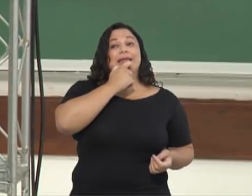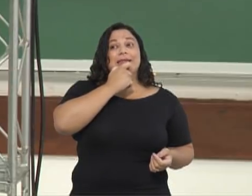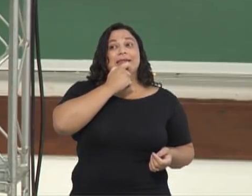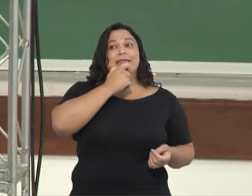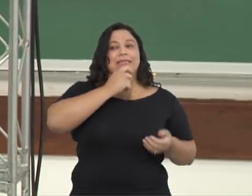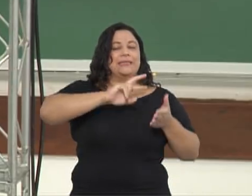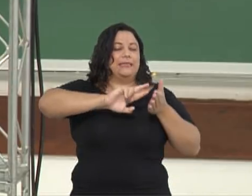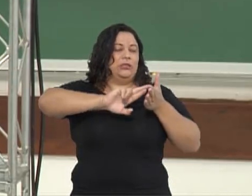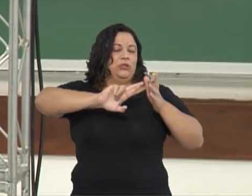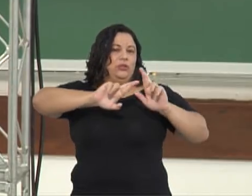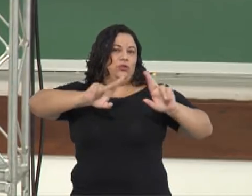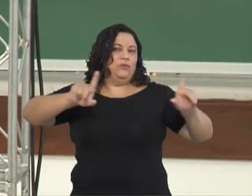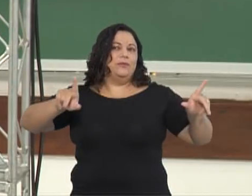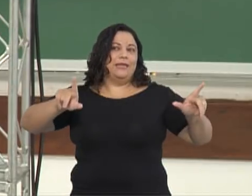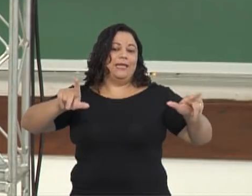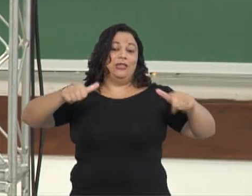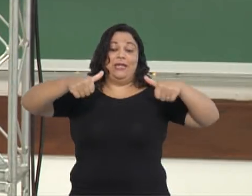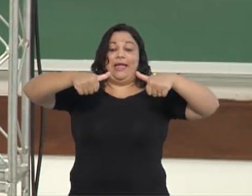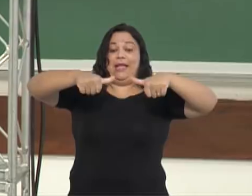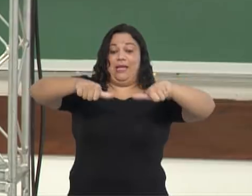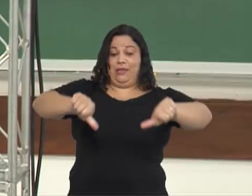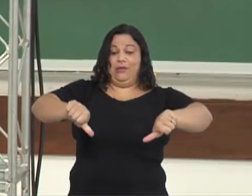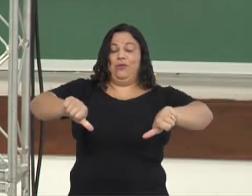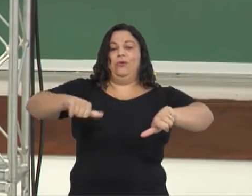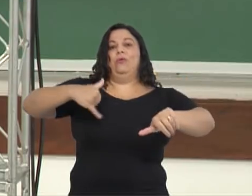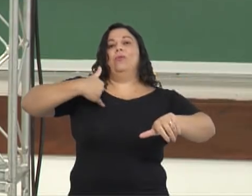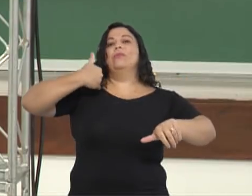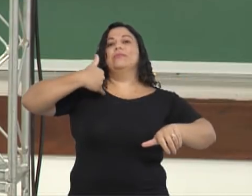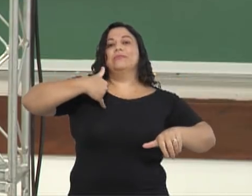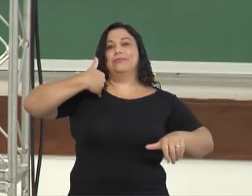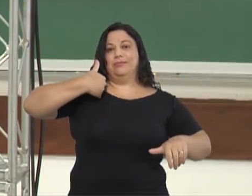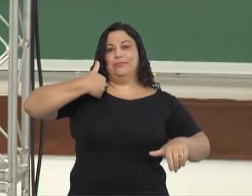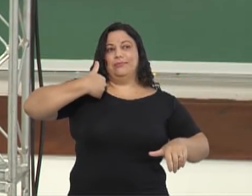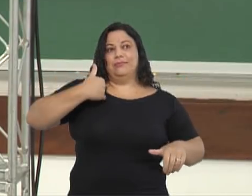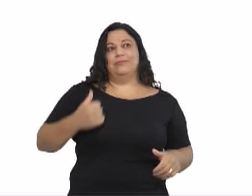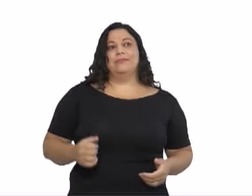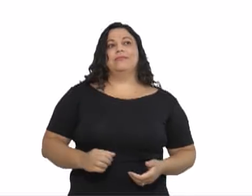estou com tantos anos.